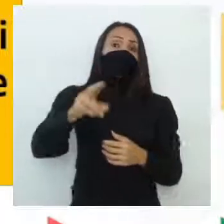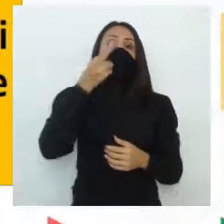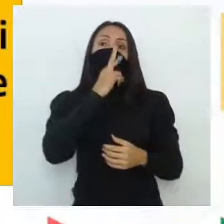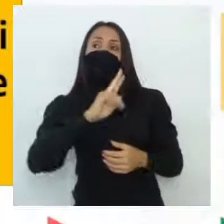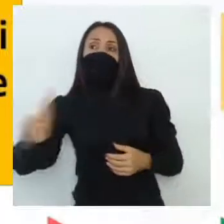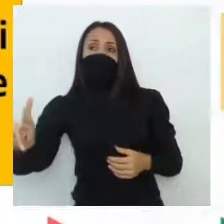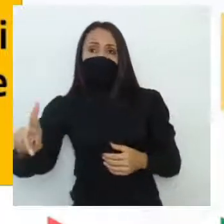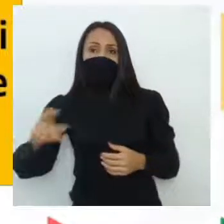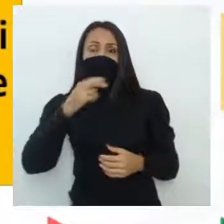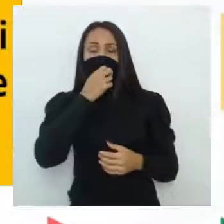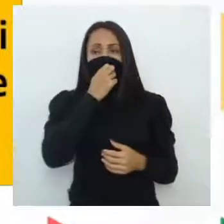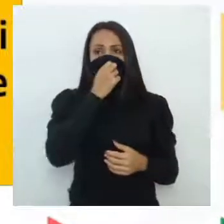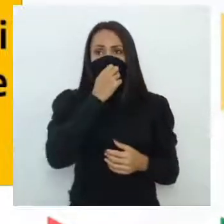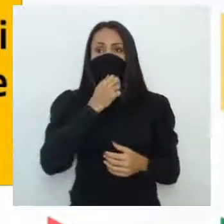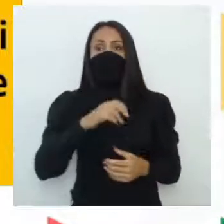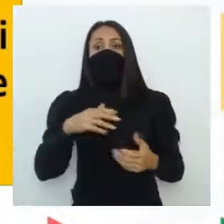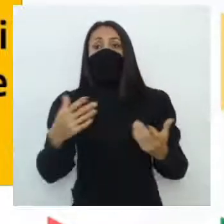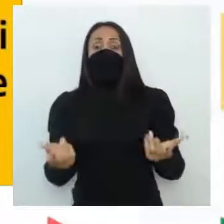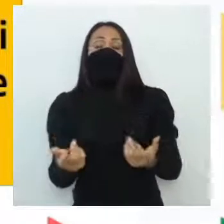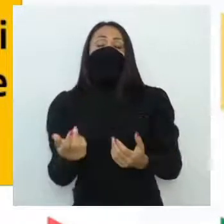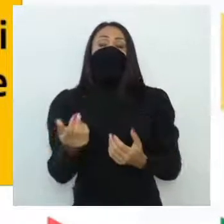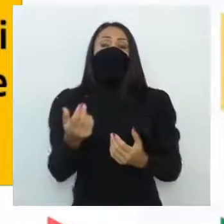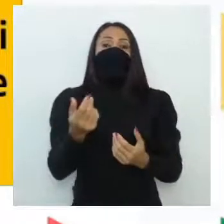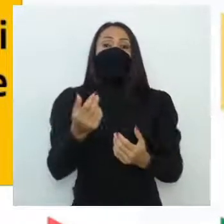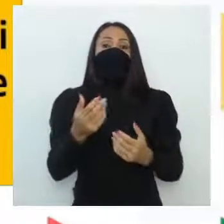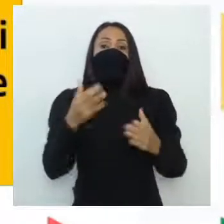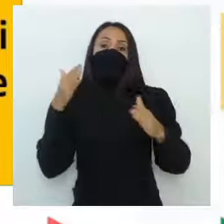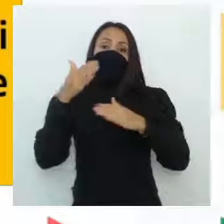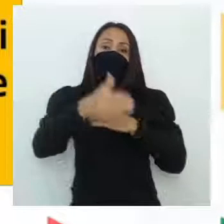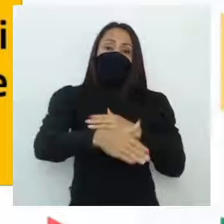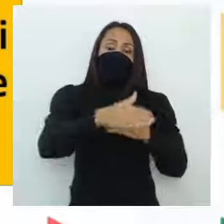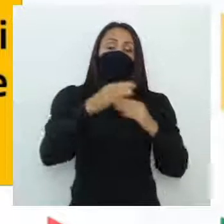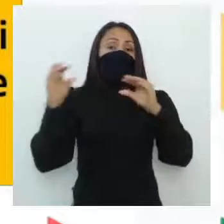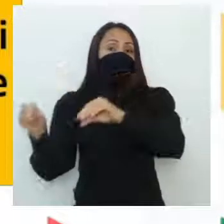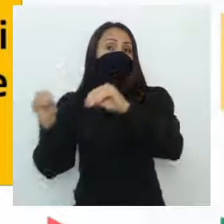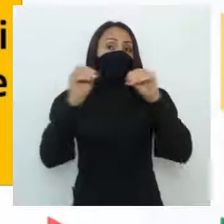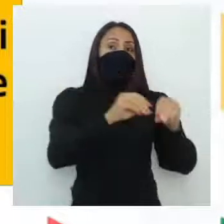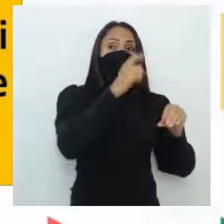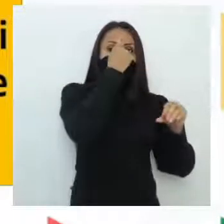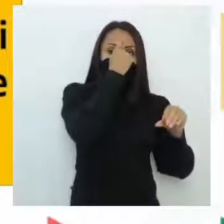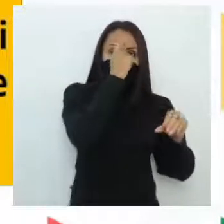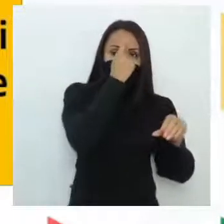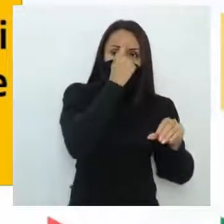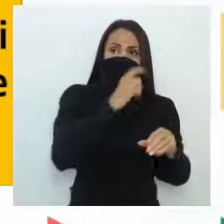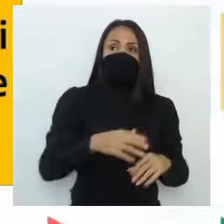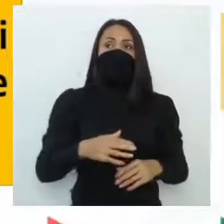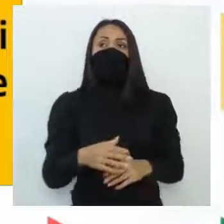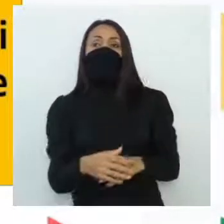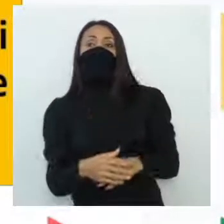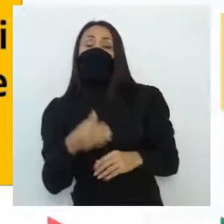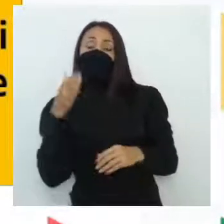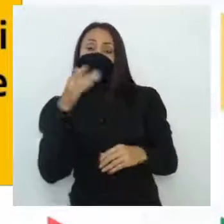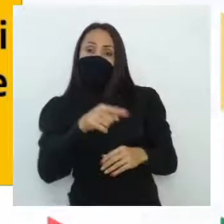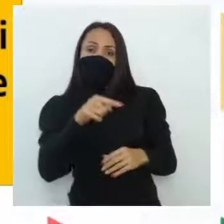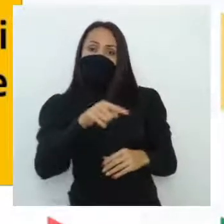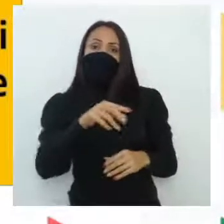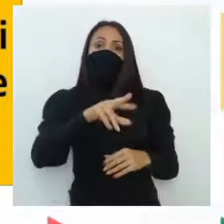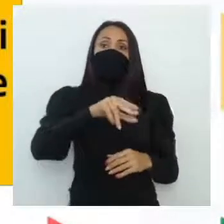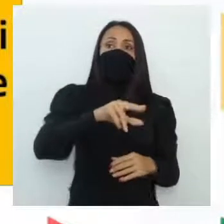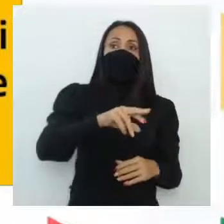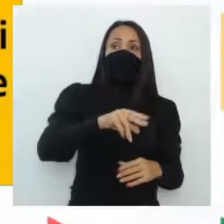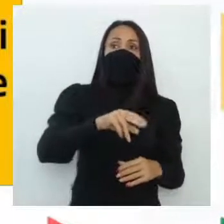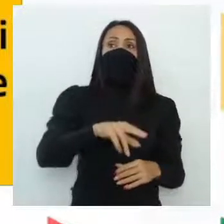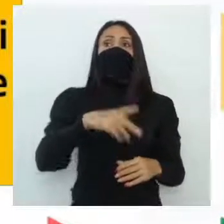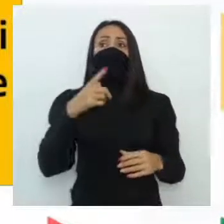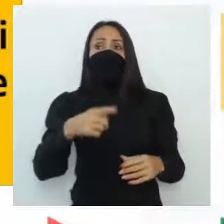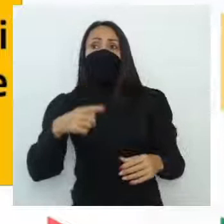Da Irlanda, a irmã Teresa partiu para a Índia. Veja só, lá onde as irmãs de Loreto possuíam